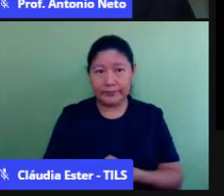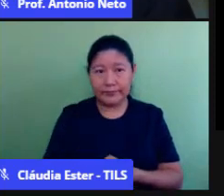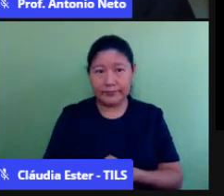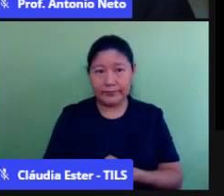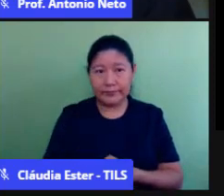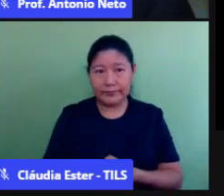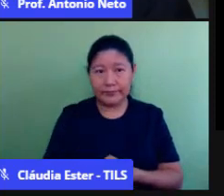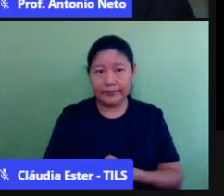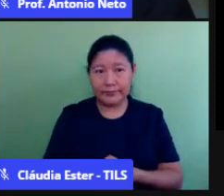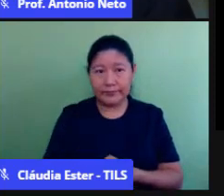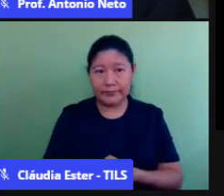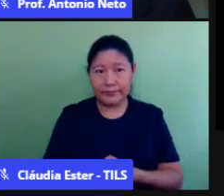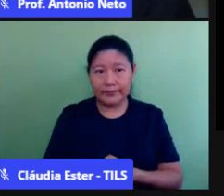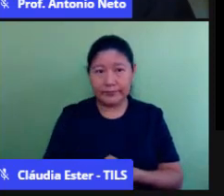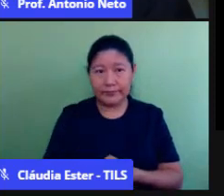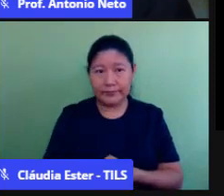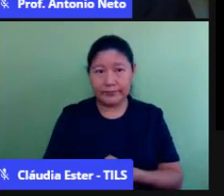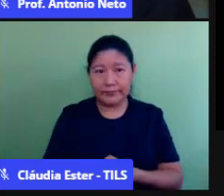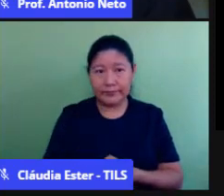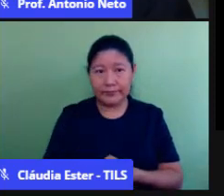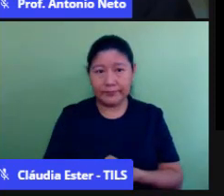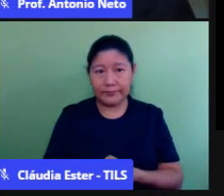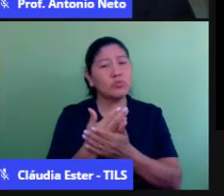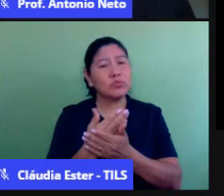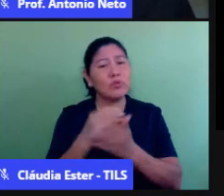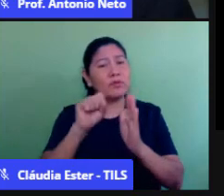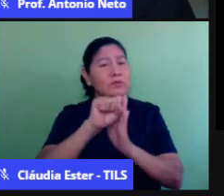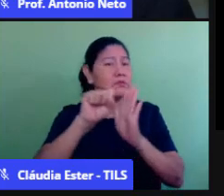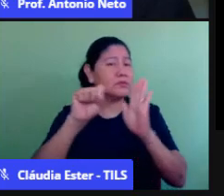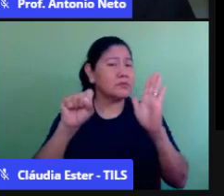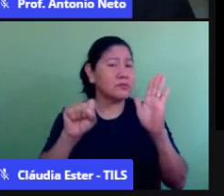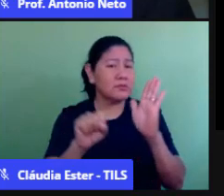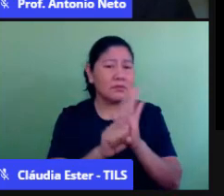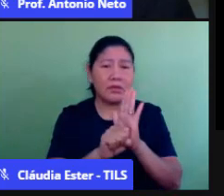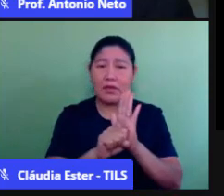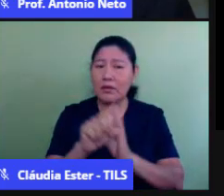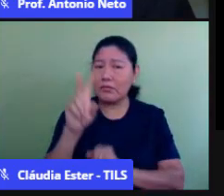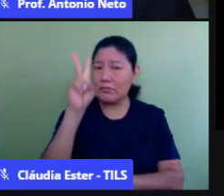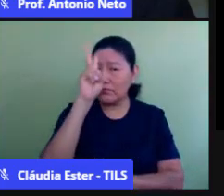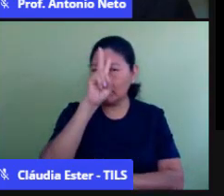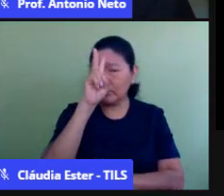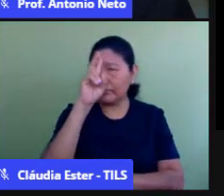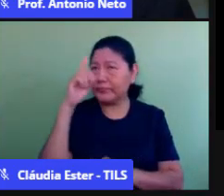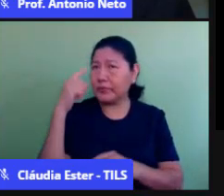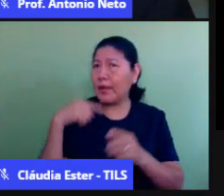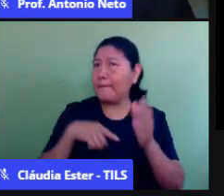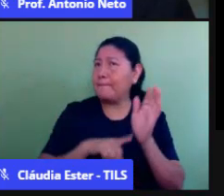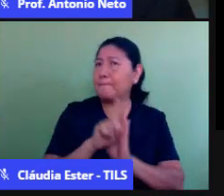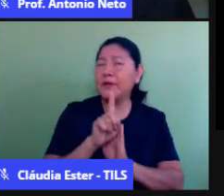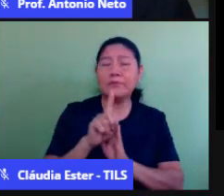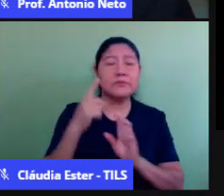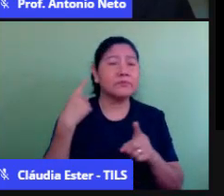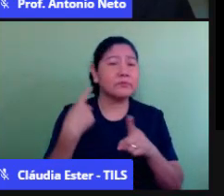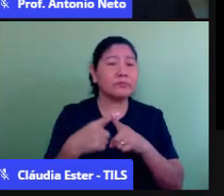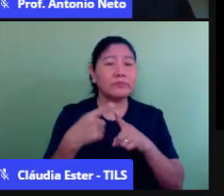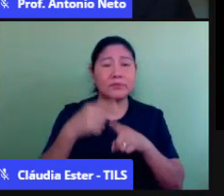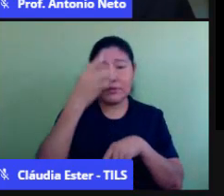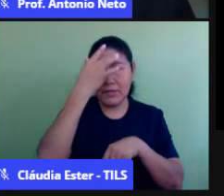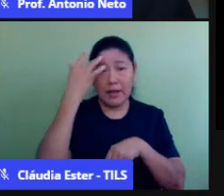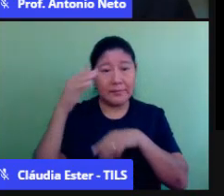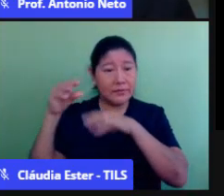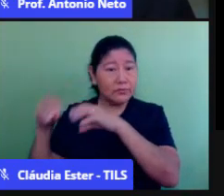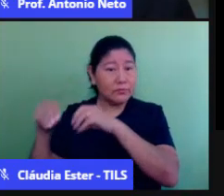boas décadas e séculos aí e falar assim, por que as pessoas vieram para essa região,